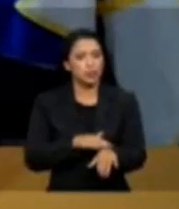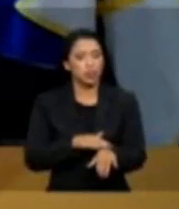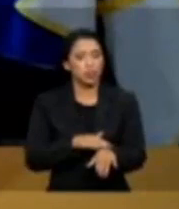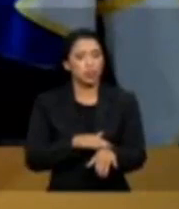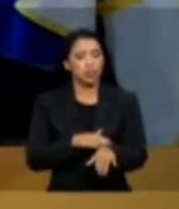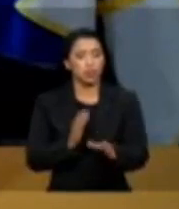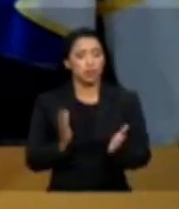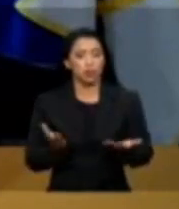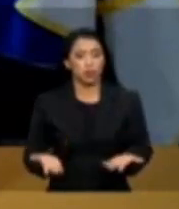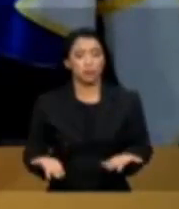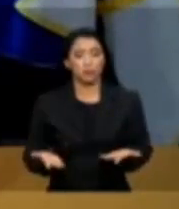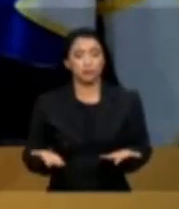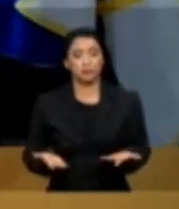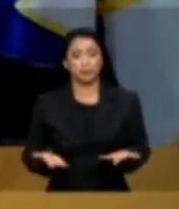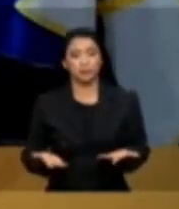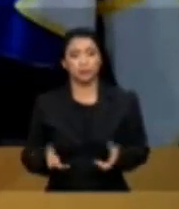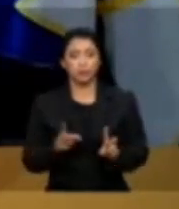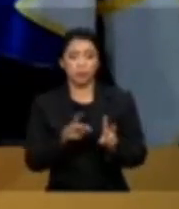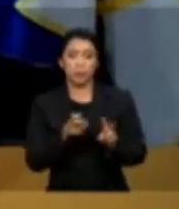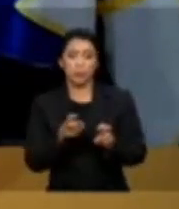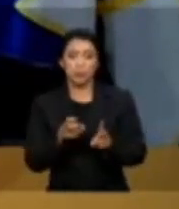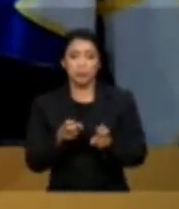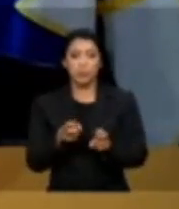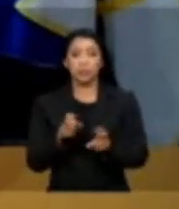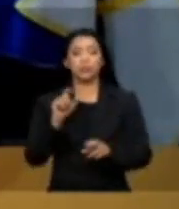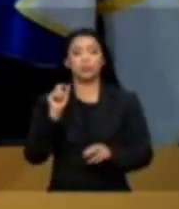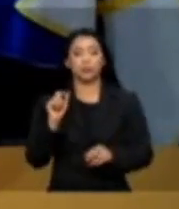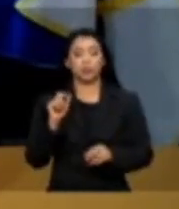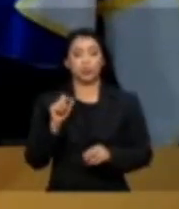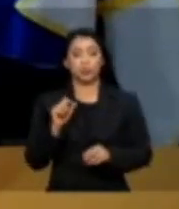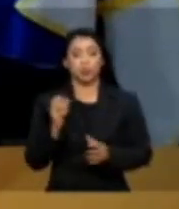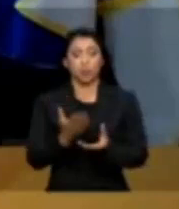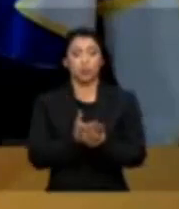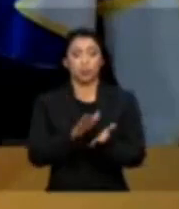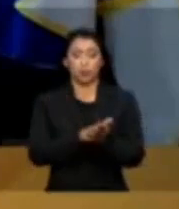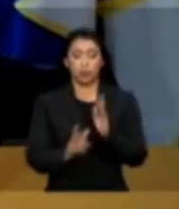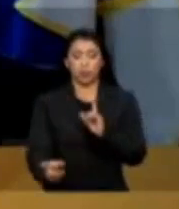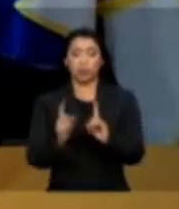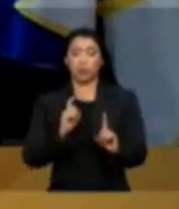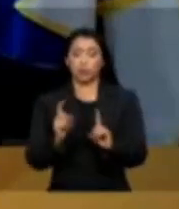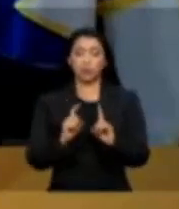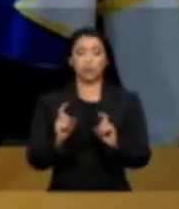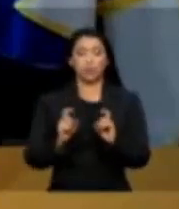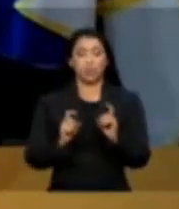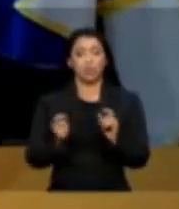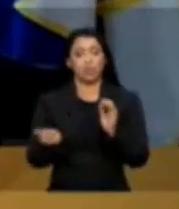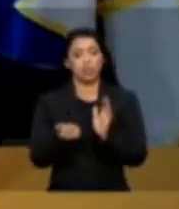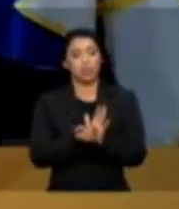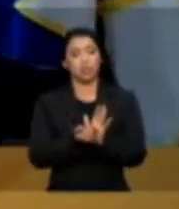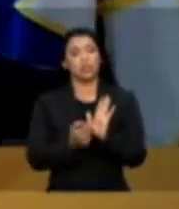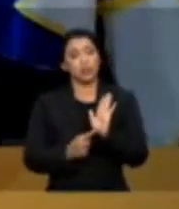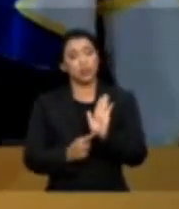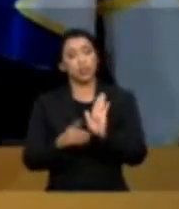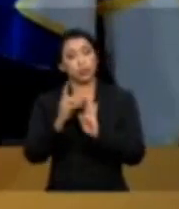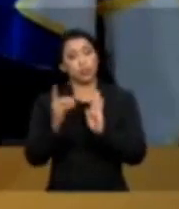uma demarcação praticamente perfectibilizada. E o devido processo administrativo de demarcação está disciplinado